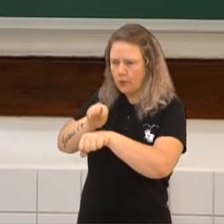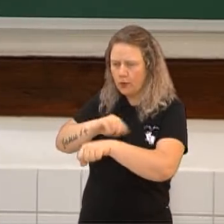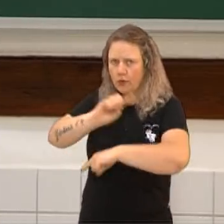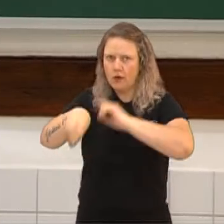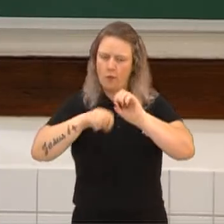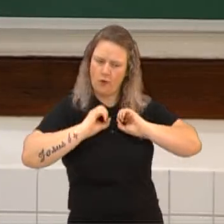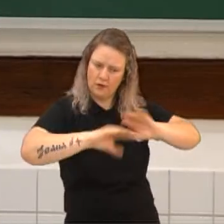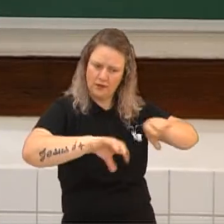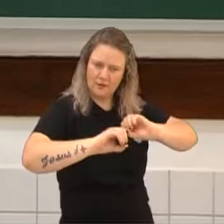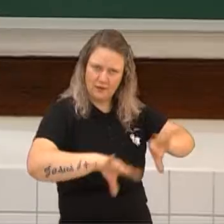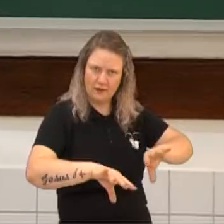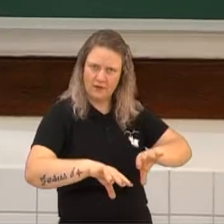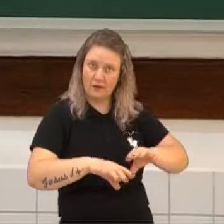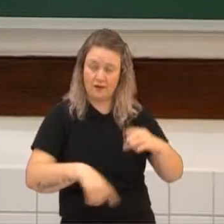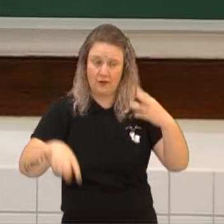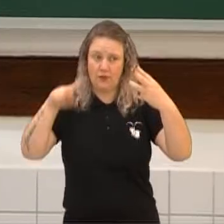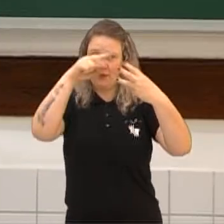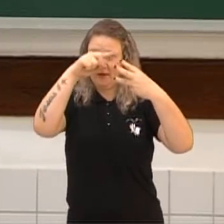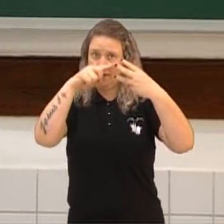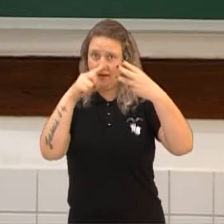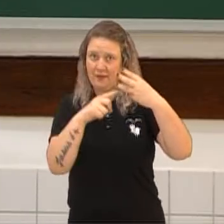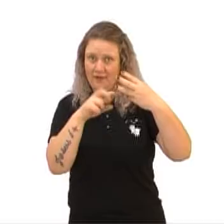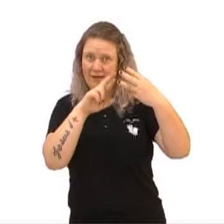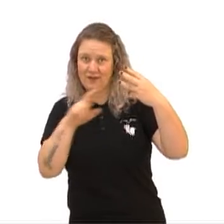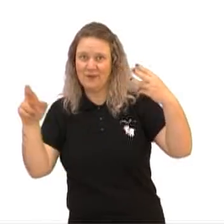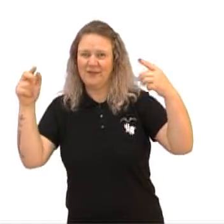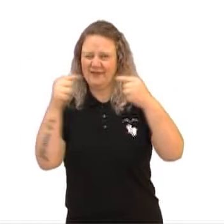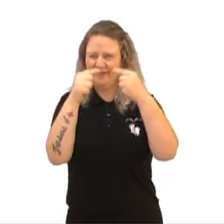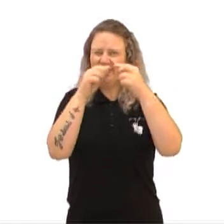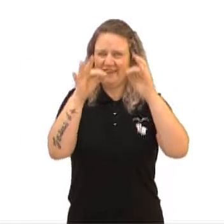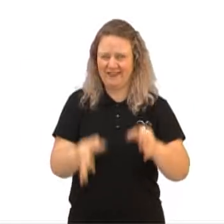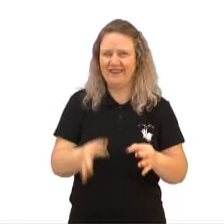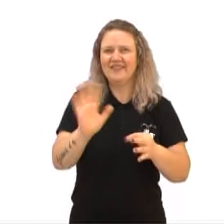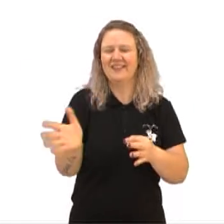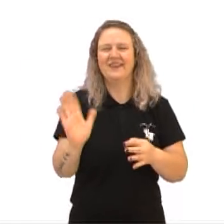escolham a alternativa correta e daqui a pouco nós voltamos.